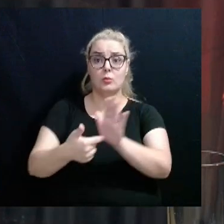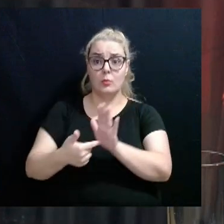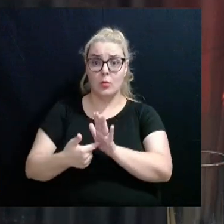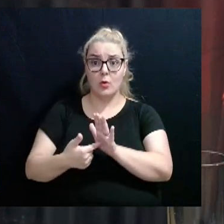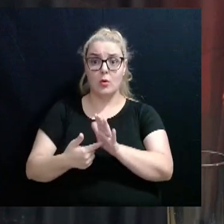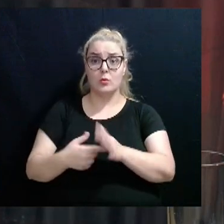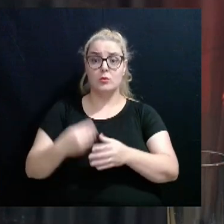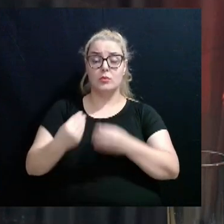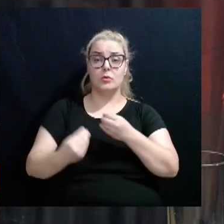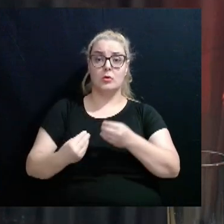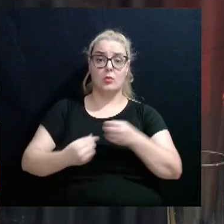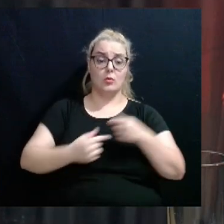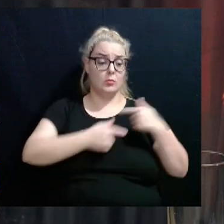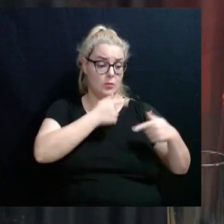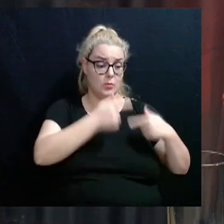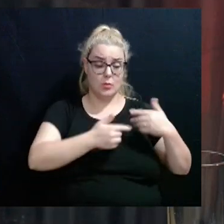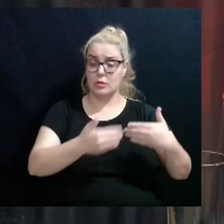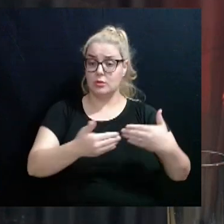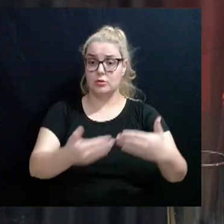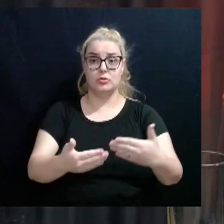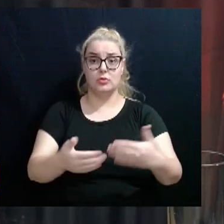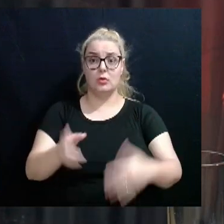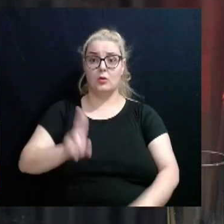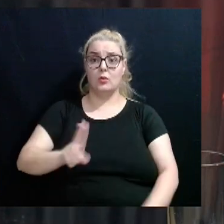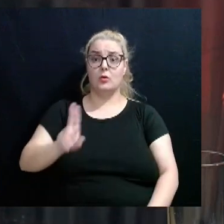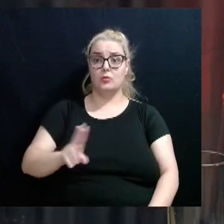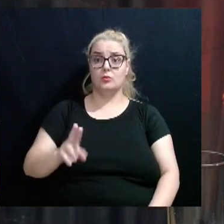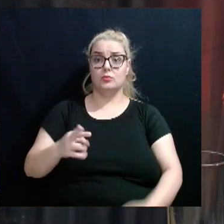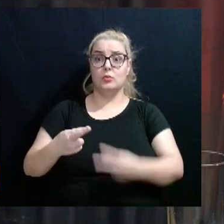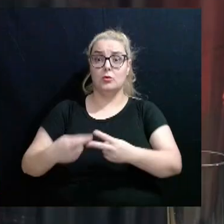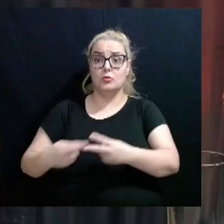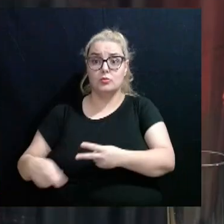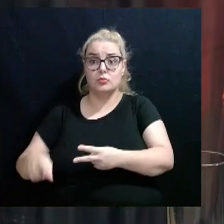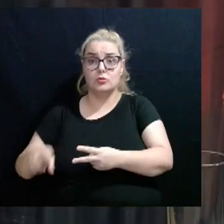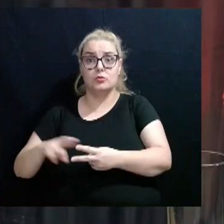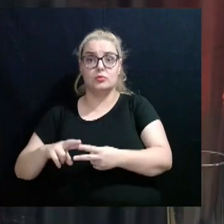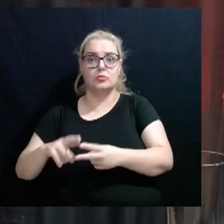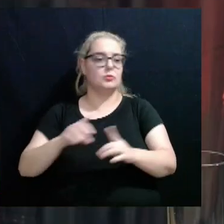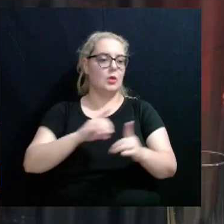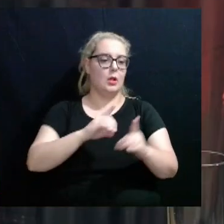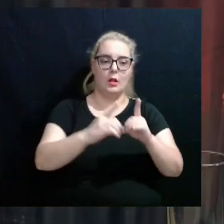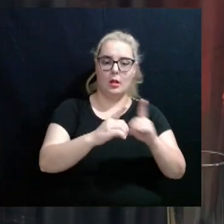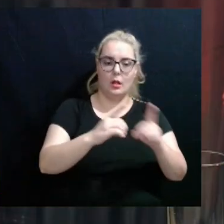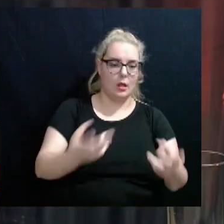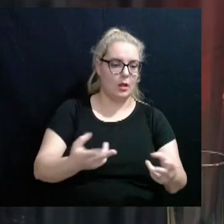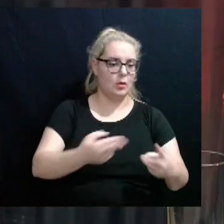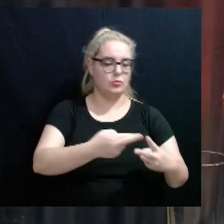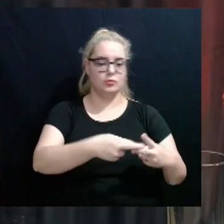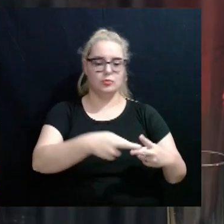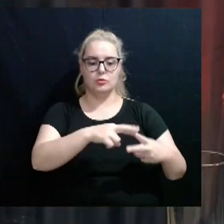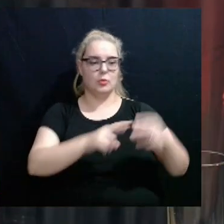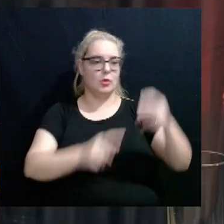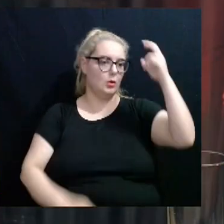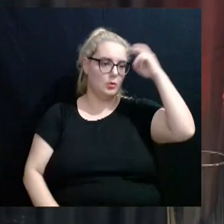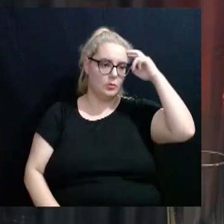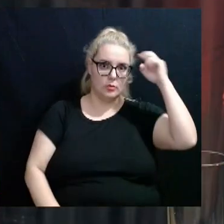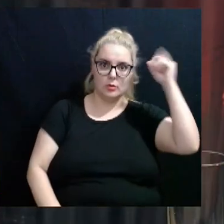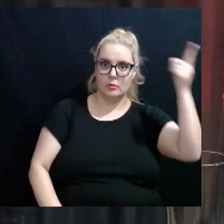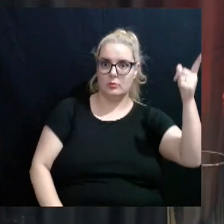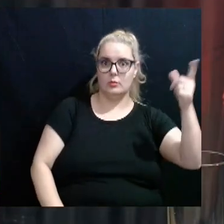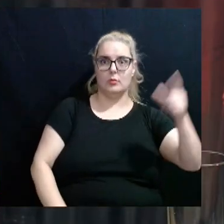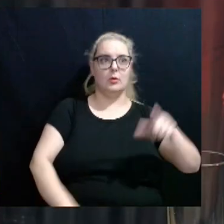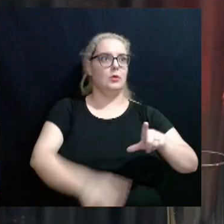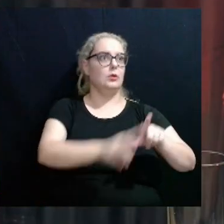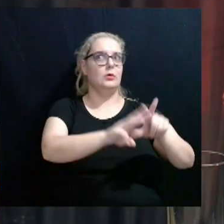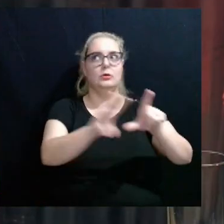longo do tempo vão usando os recursos didáticos, os recursos culturais, as plataformas possíveis